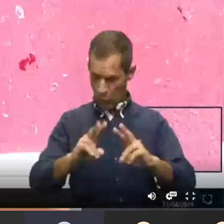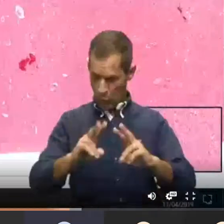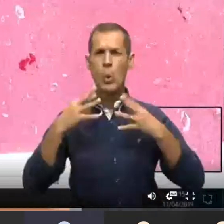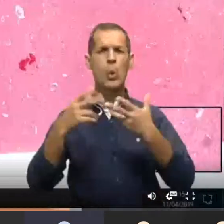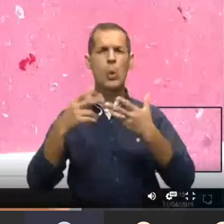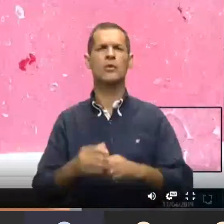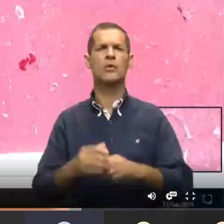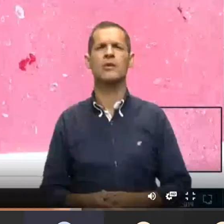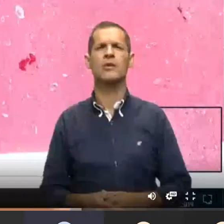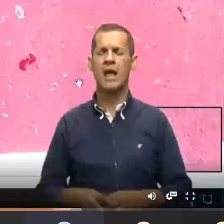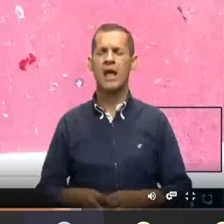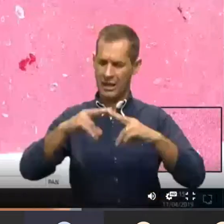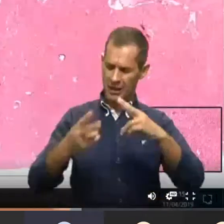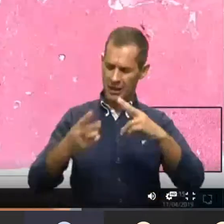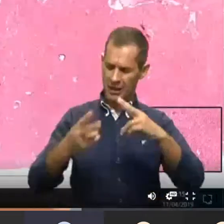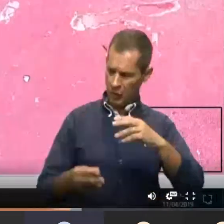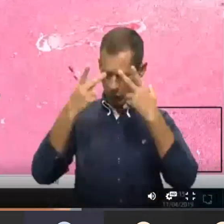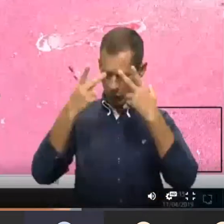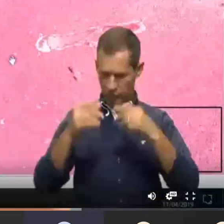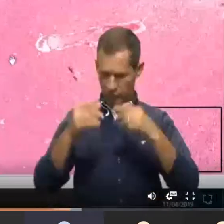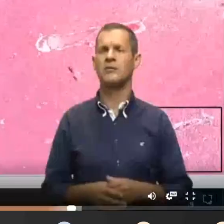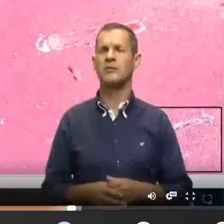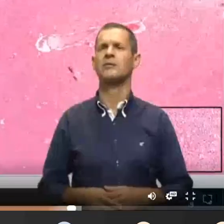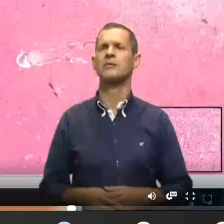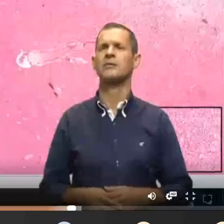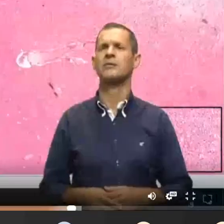Não, pro, não tá ouvindo mais.